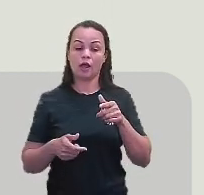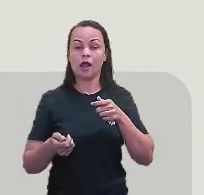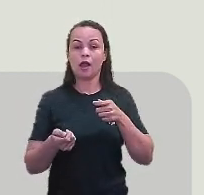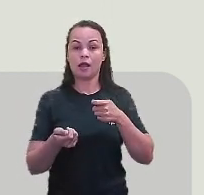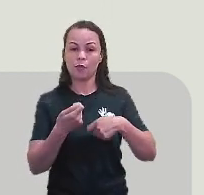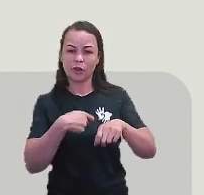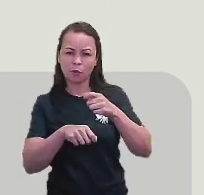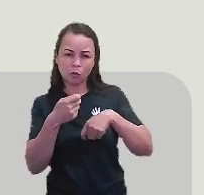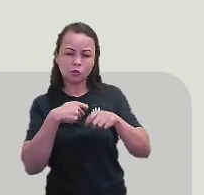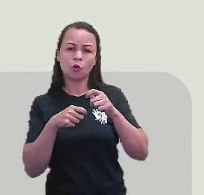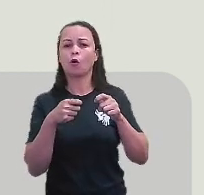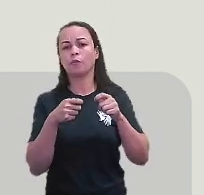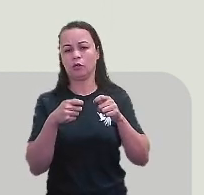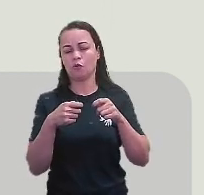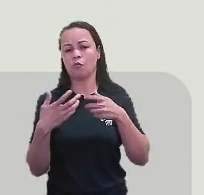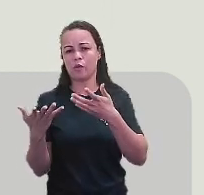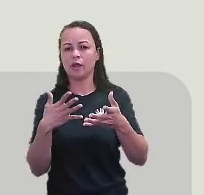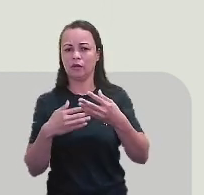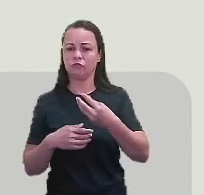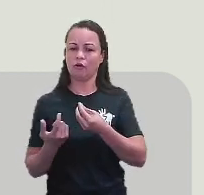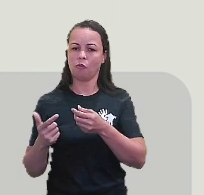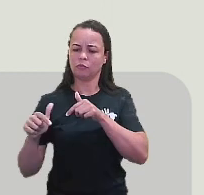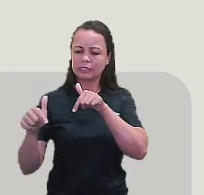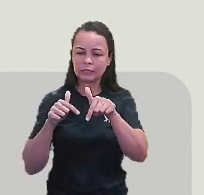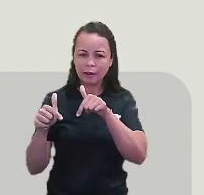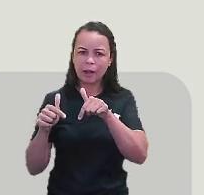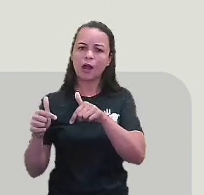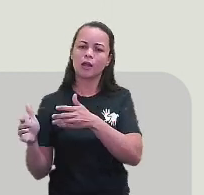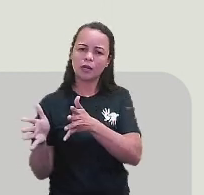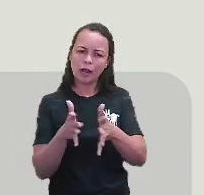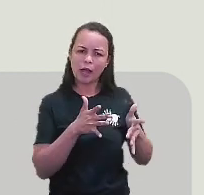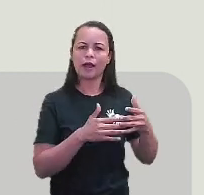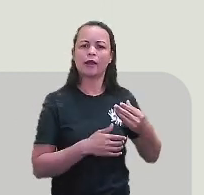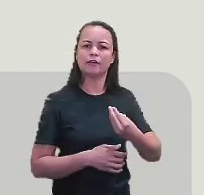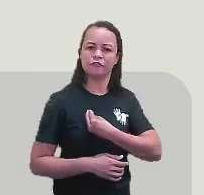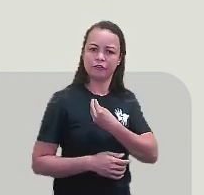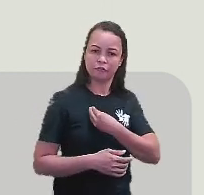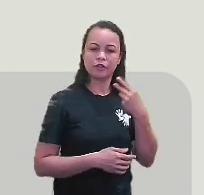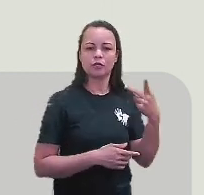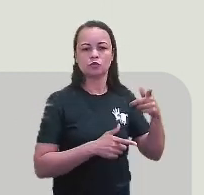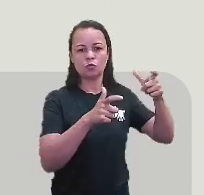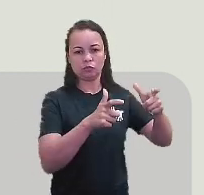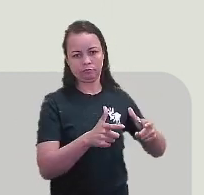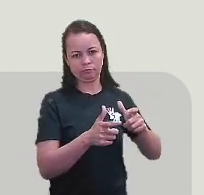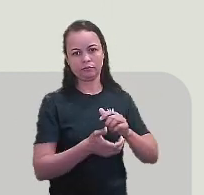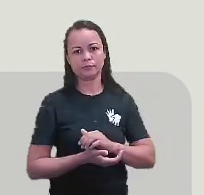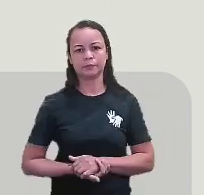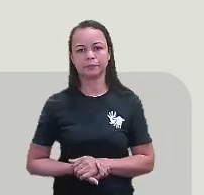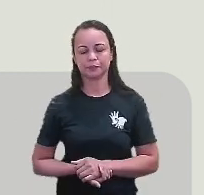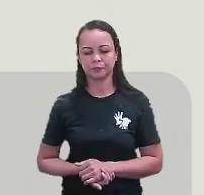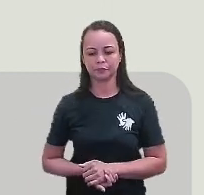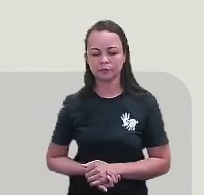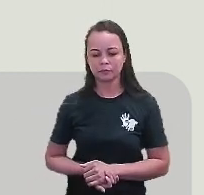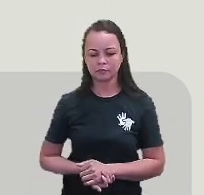morar. Eles vão para trabalhar e vão se estabelecer naquele local.